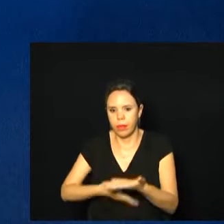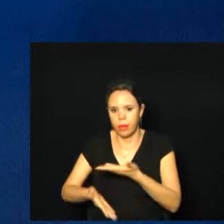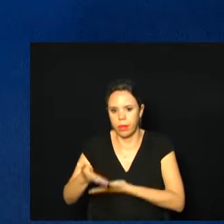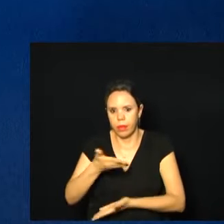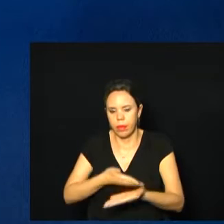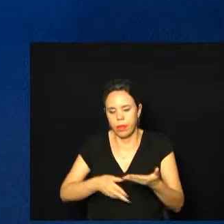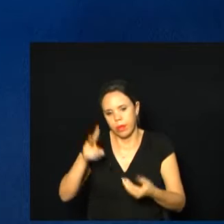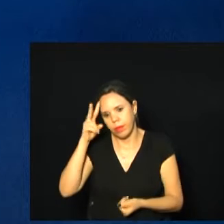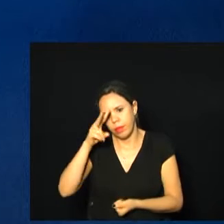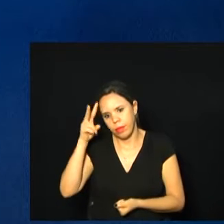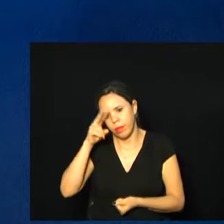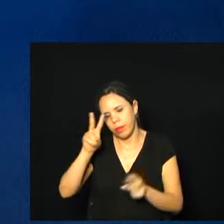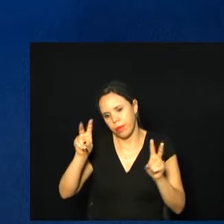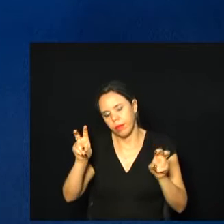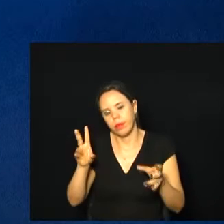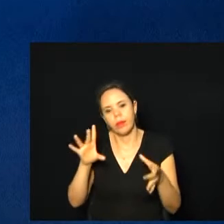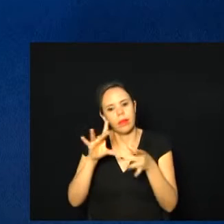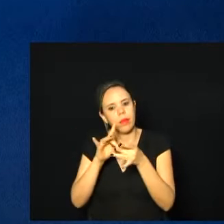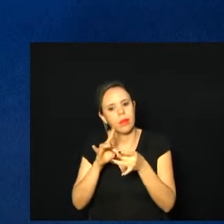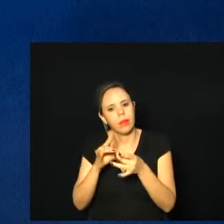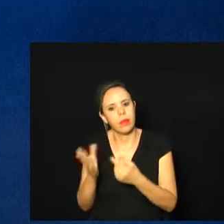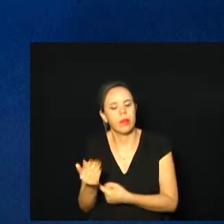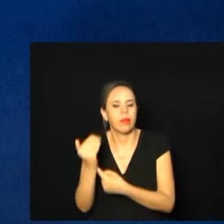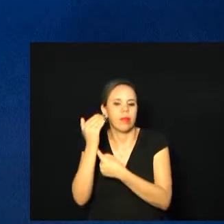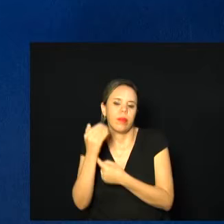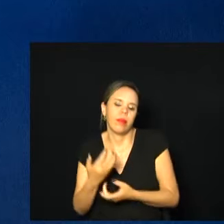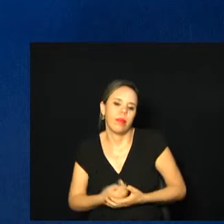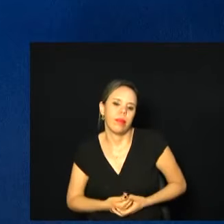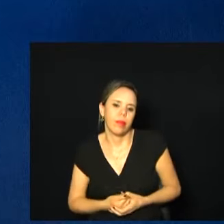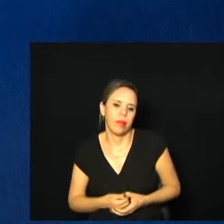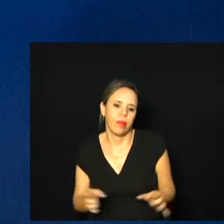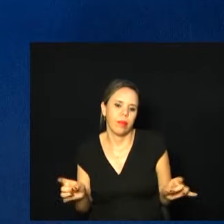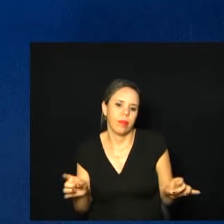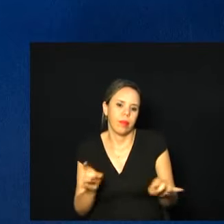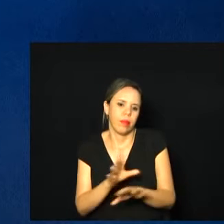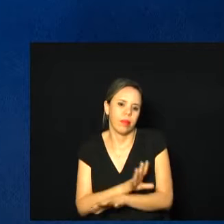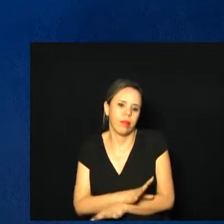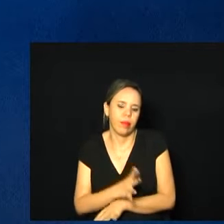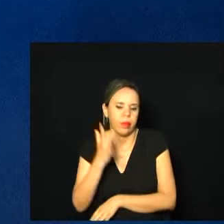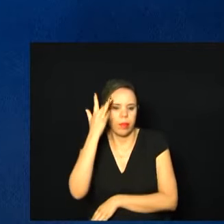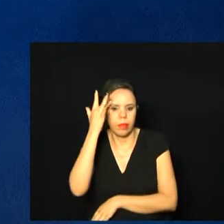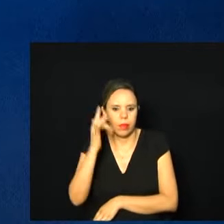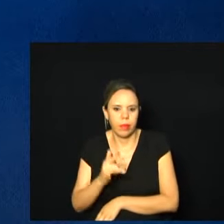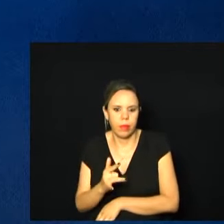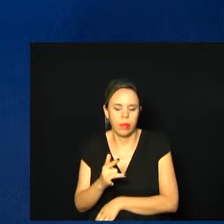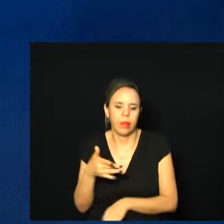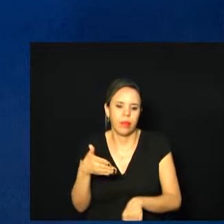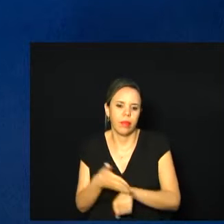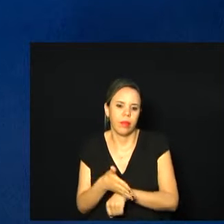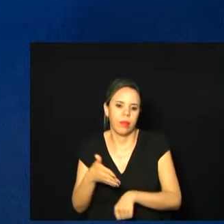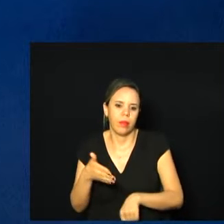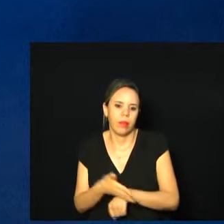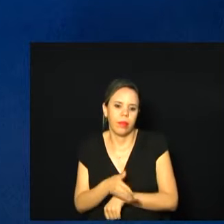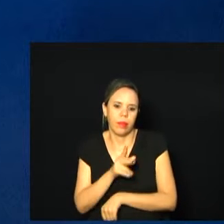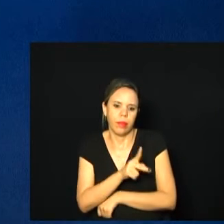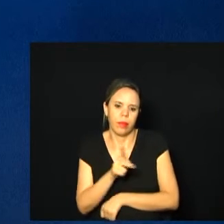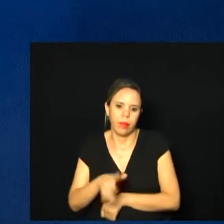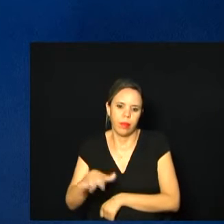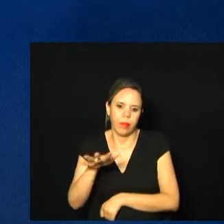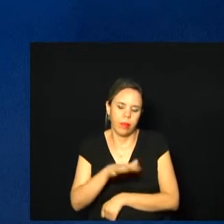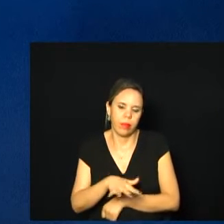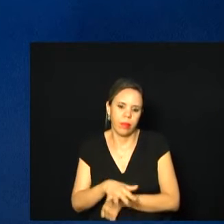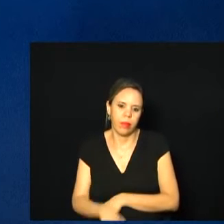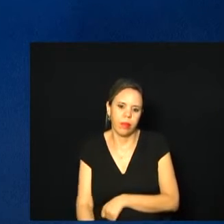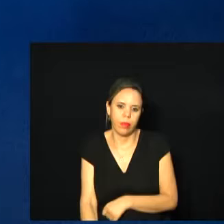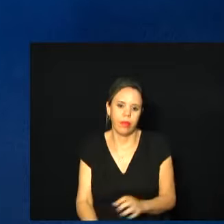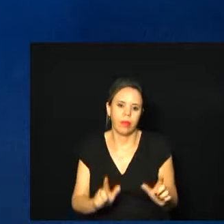em histórias com temas ligados à tecnologia. O encerramento, então, é amanhã, com a participação desses educadores sociais,